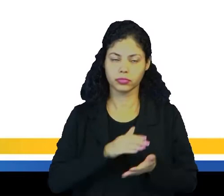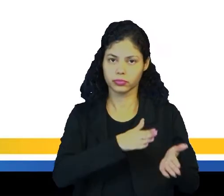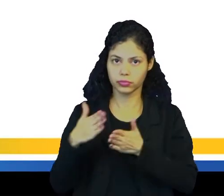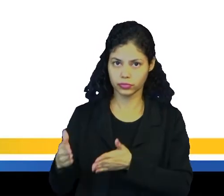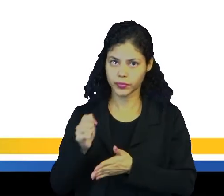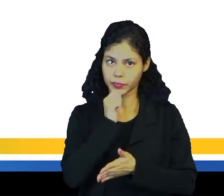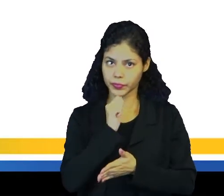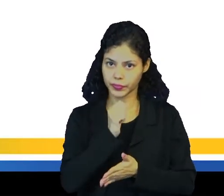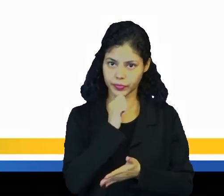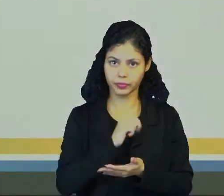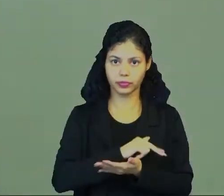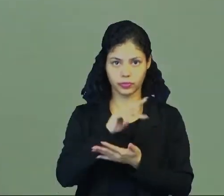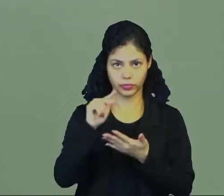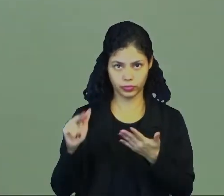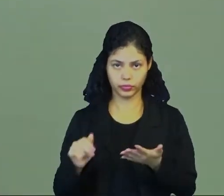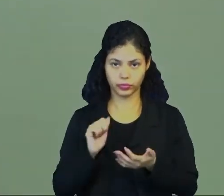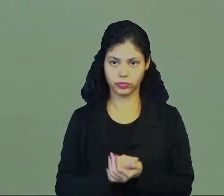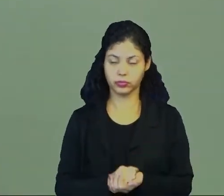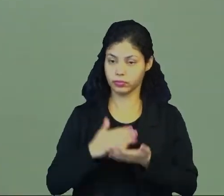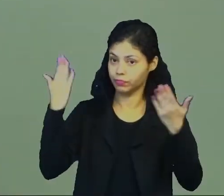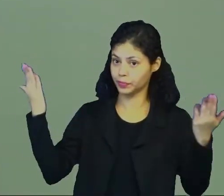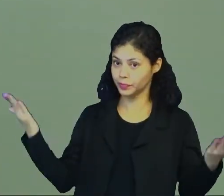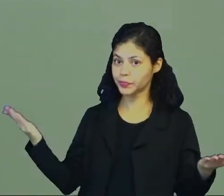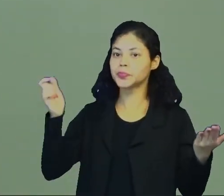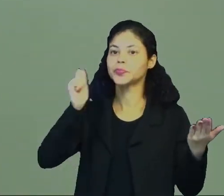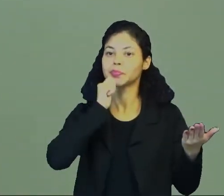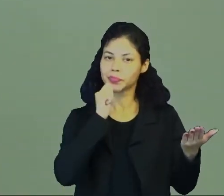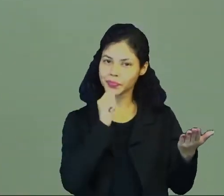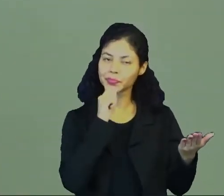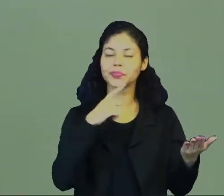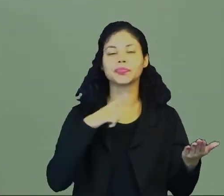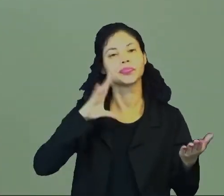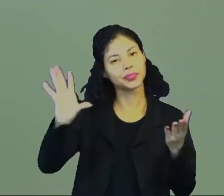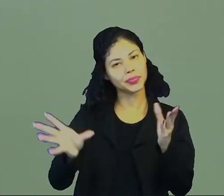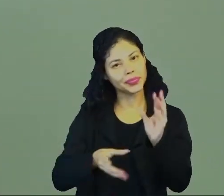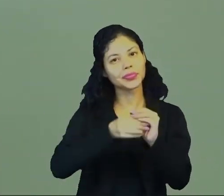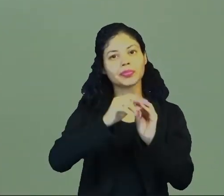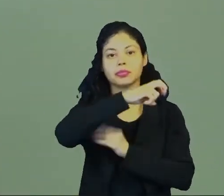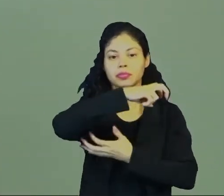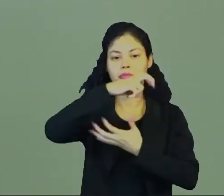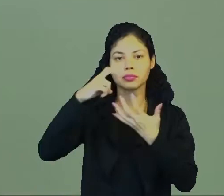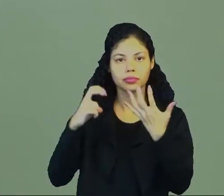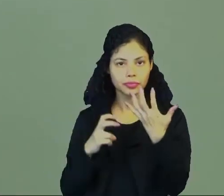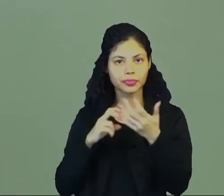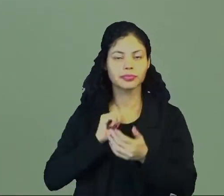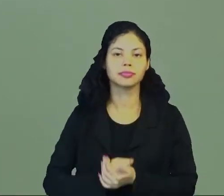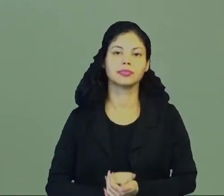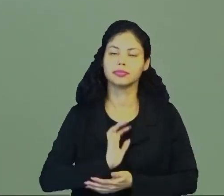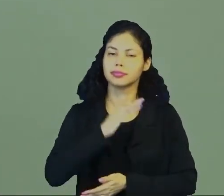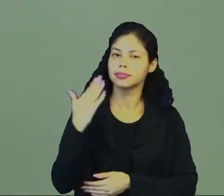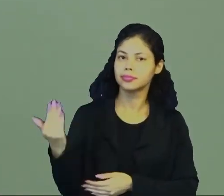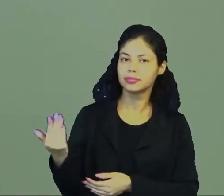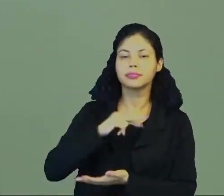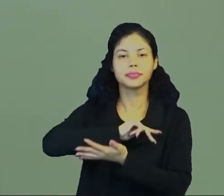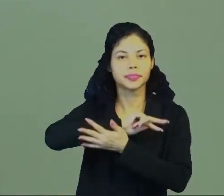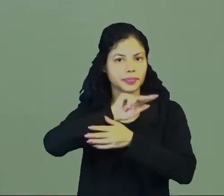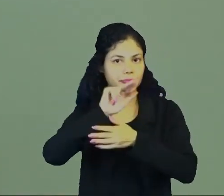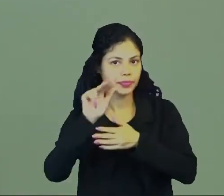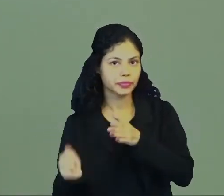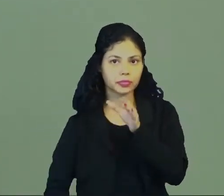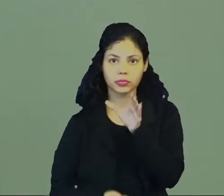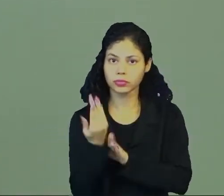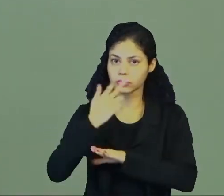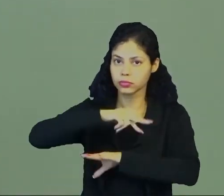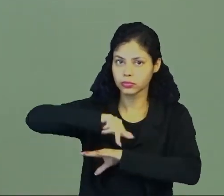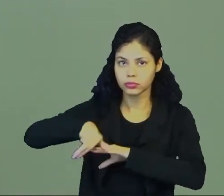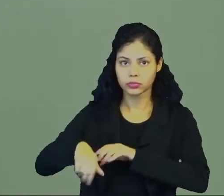parte dessa biodiversidade. Por isso que nós temos então a composição dos 5 reinos, né? Quando se fala biodiversidade,